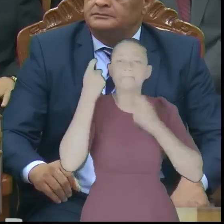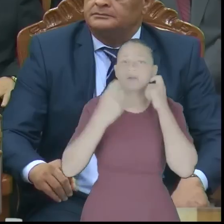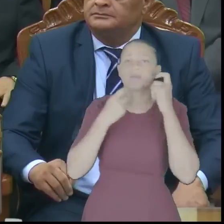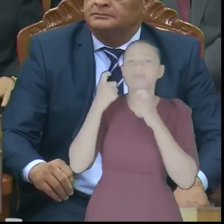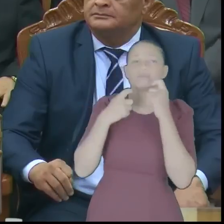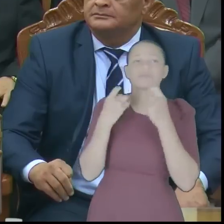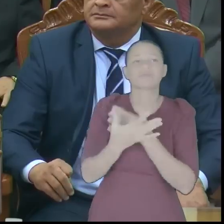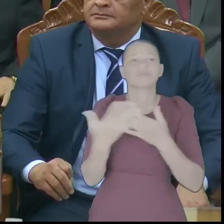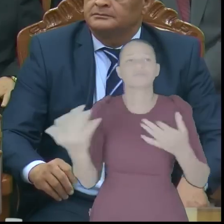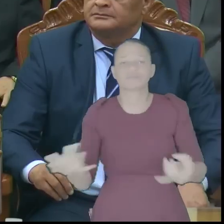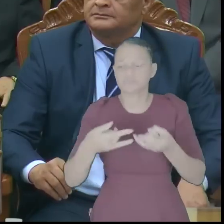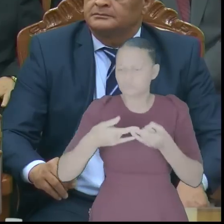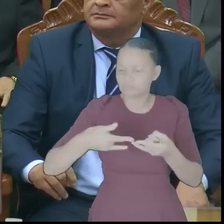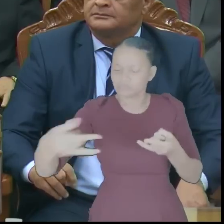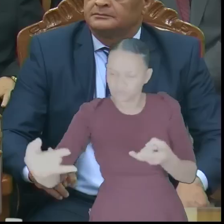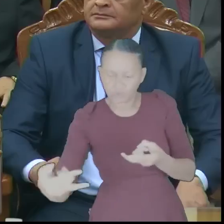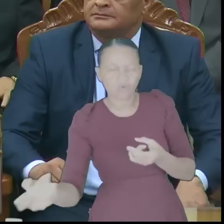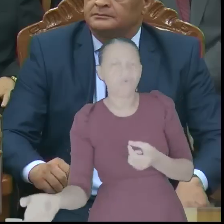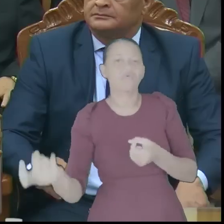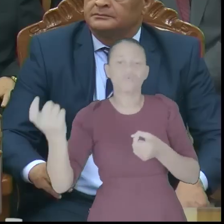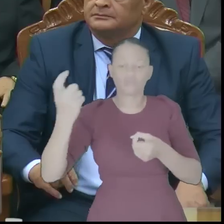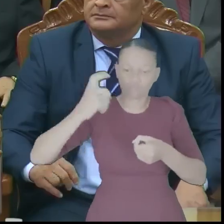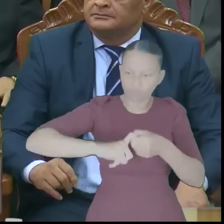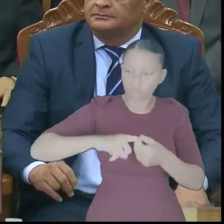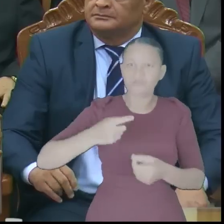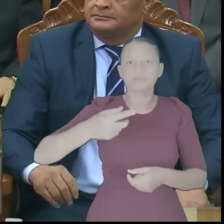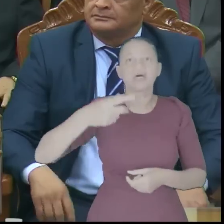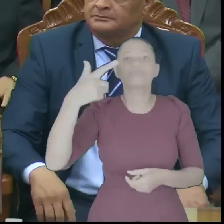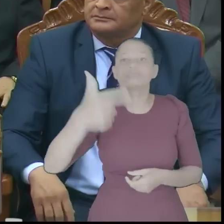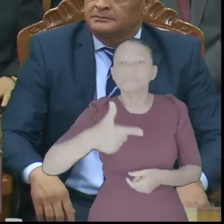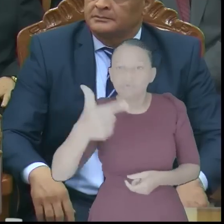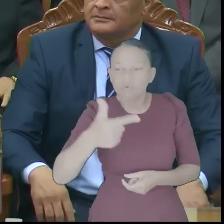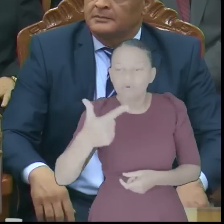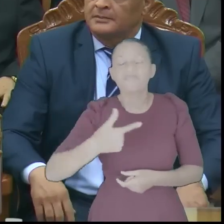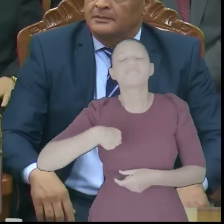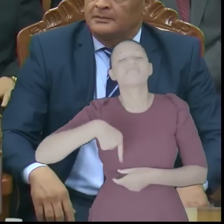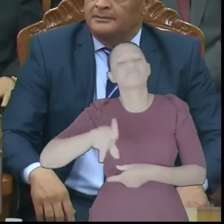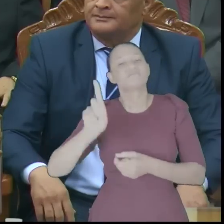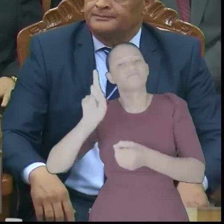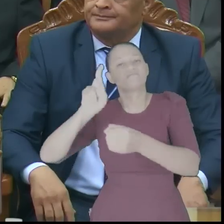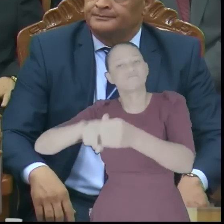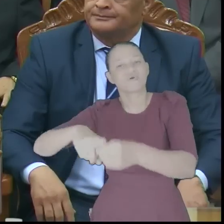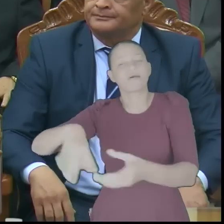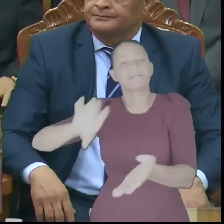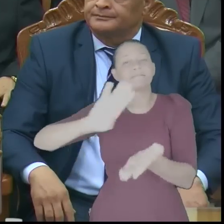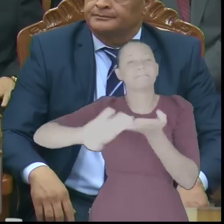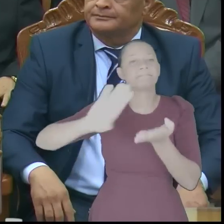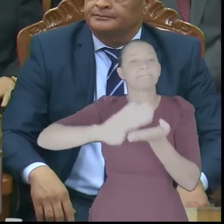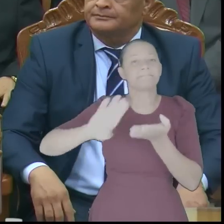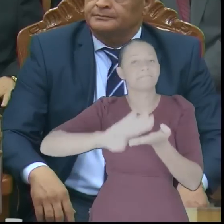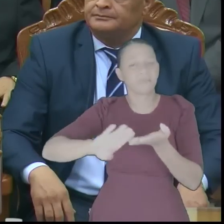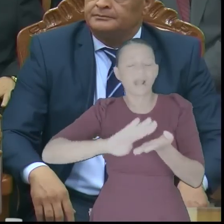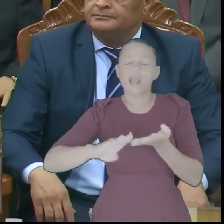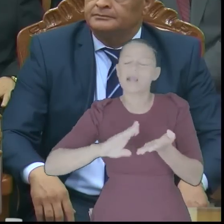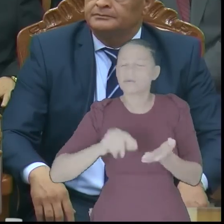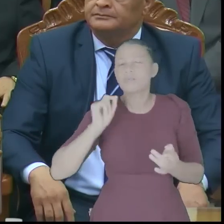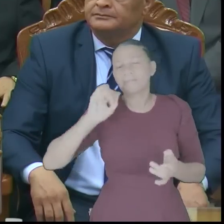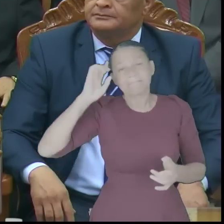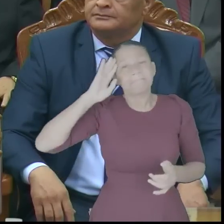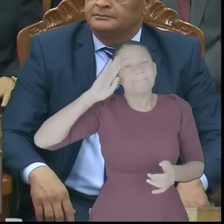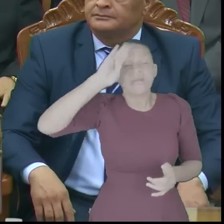Porque o cheque voltou uma vez, mas se ele voltar duas, o nome vai para o banco Central. E no Banco Central a